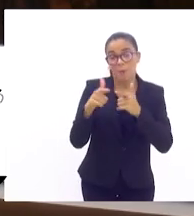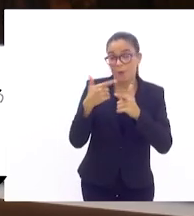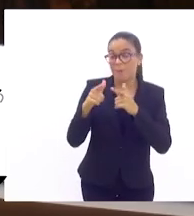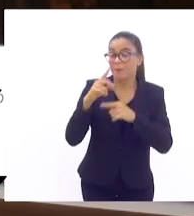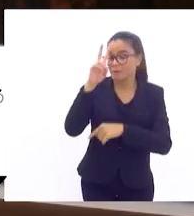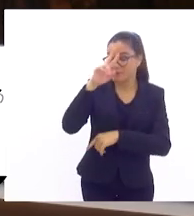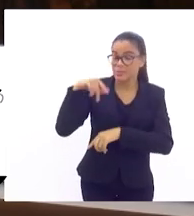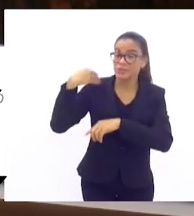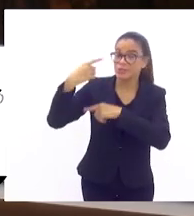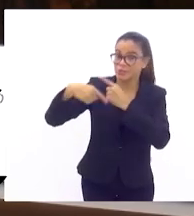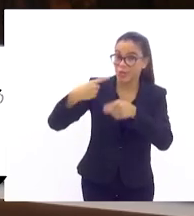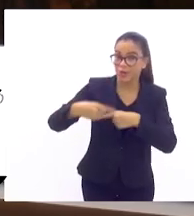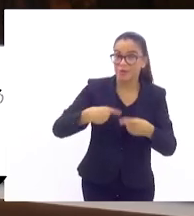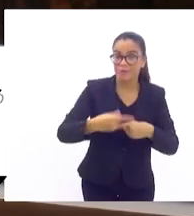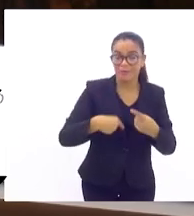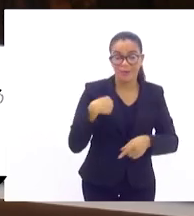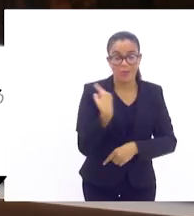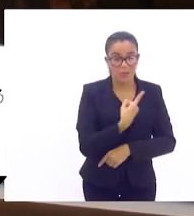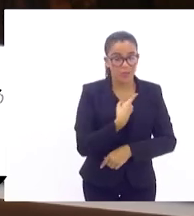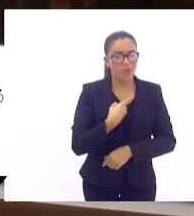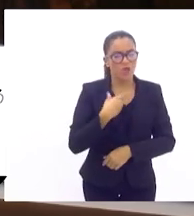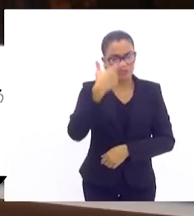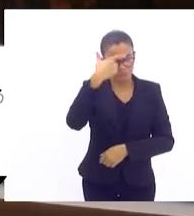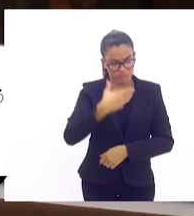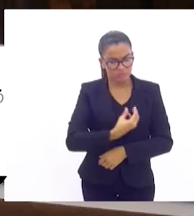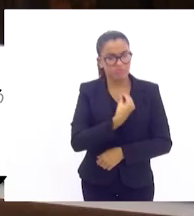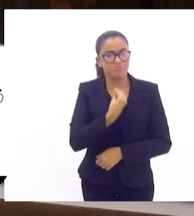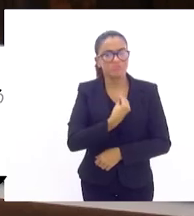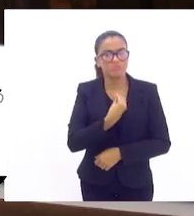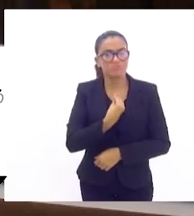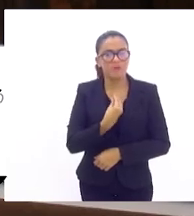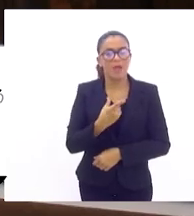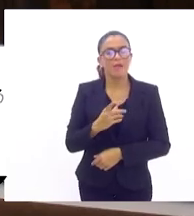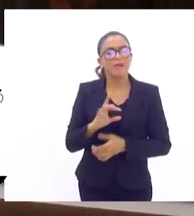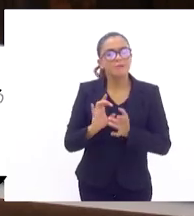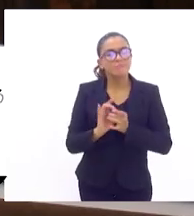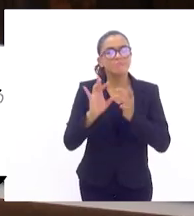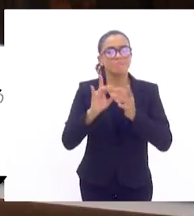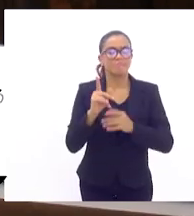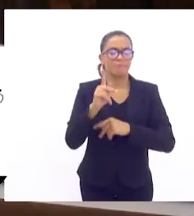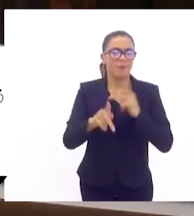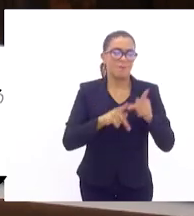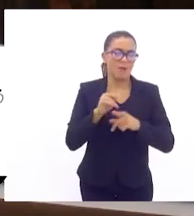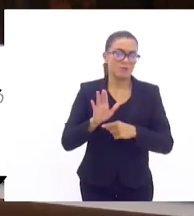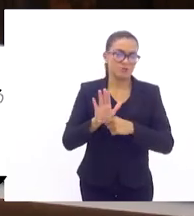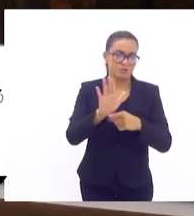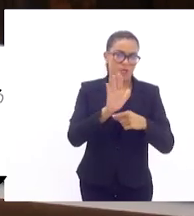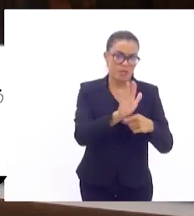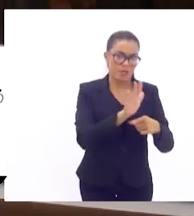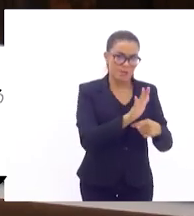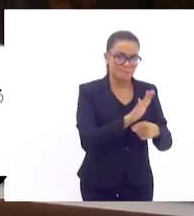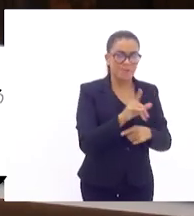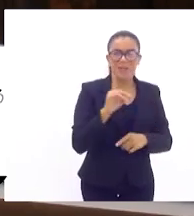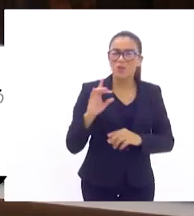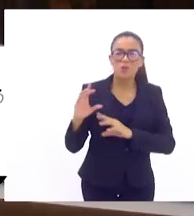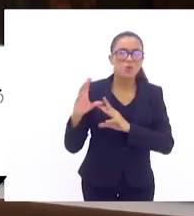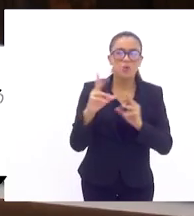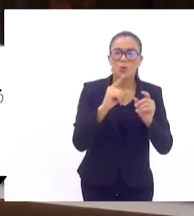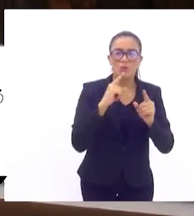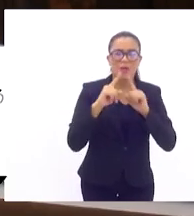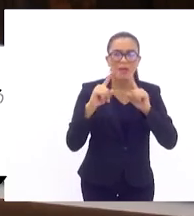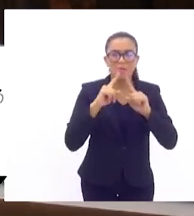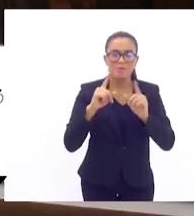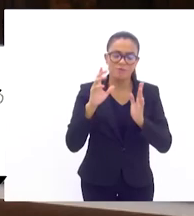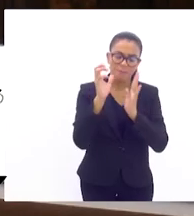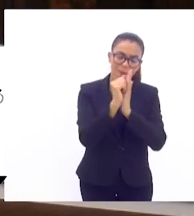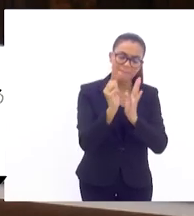uma vez, a gente se coloca à disposição da população. Todos os problemas que foram tratados aqui foram devidamente registrados, serão